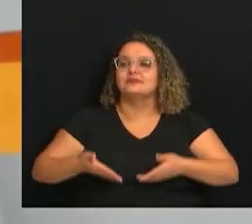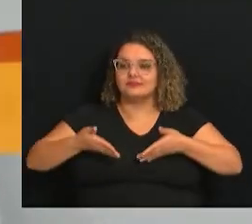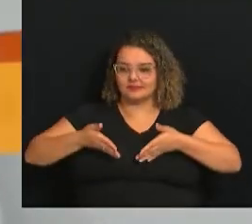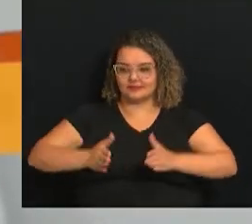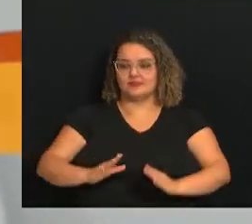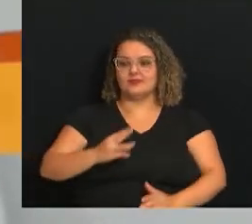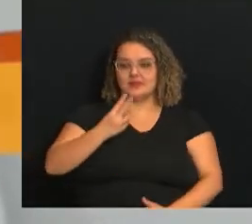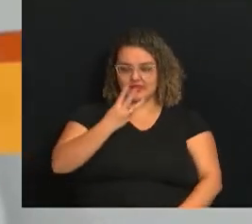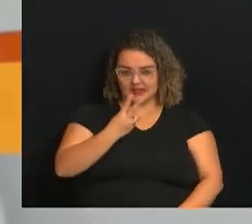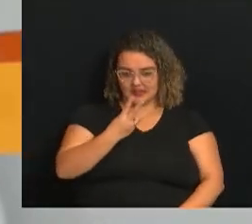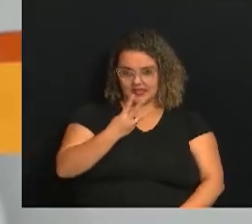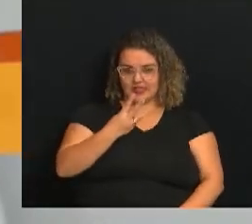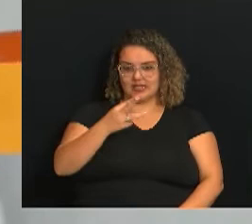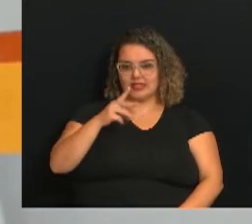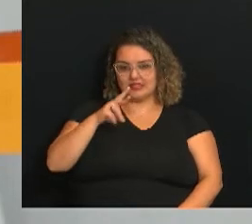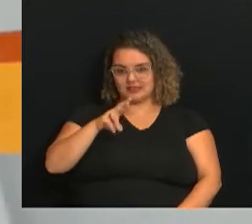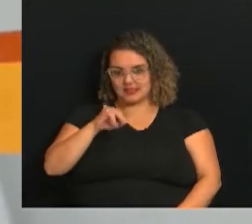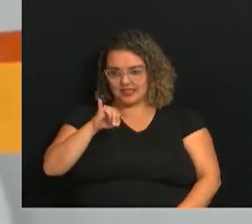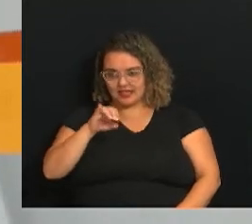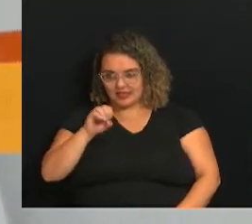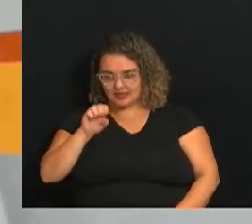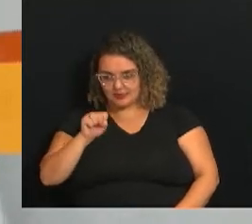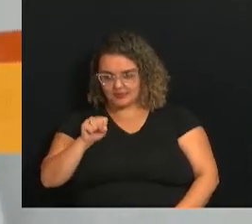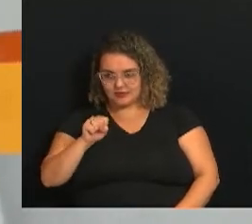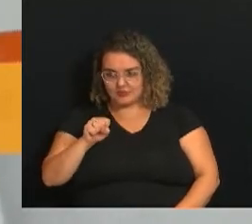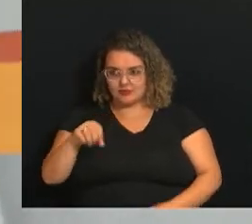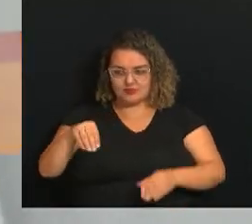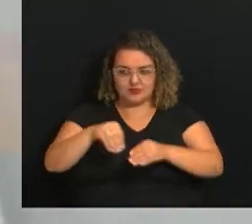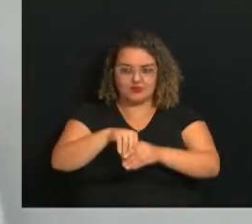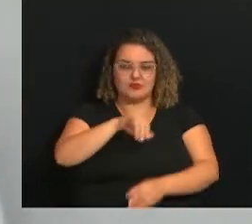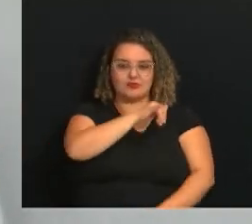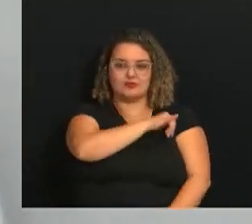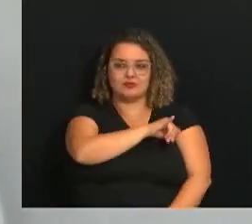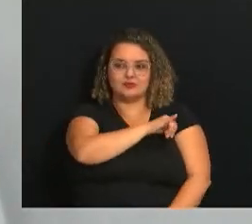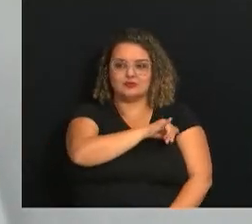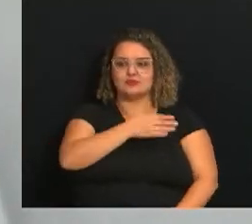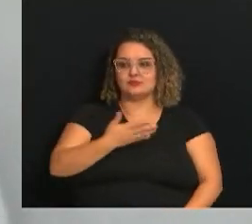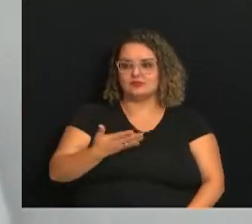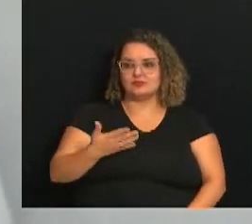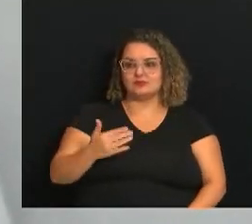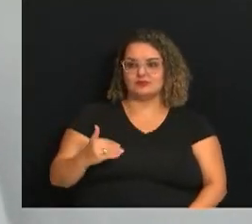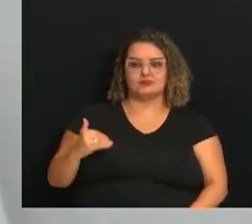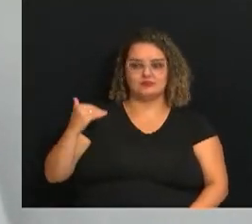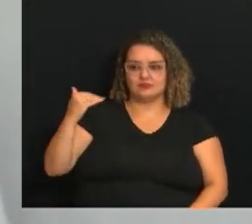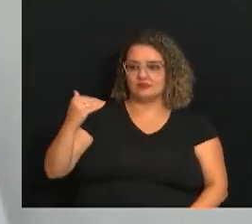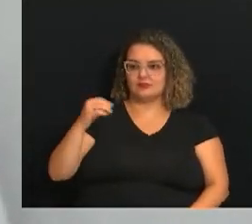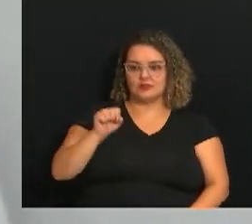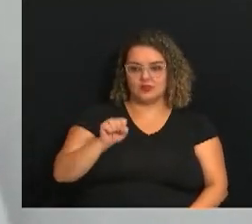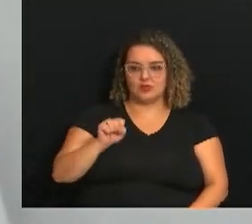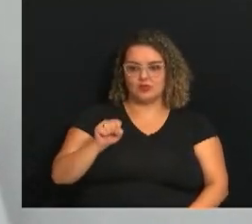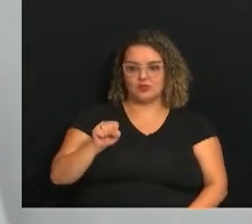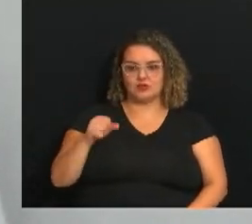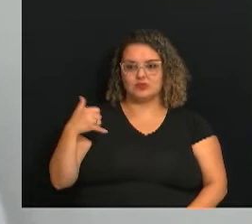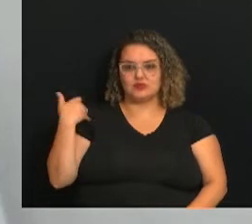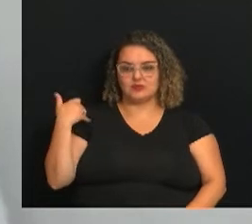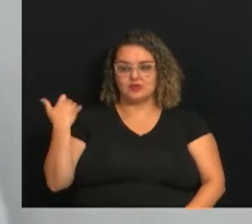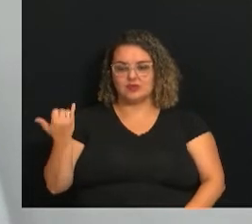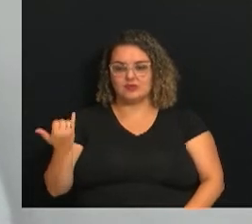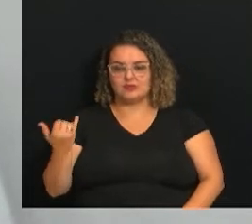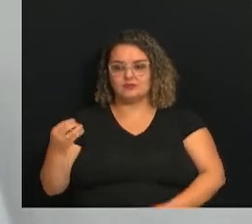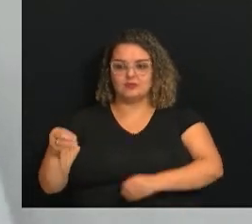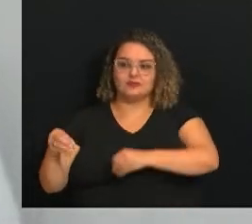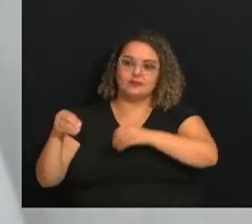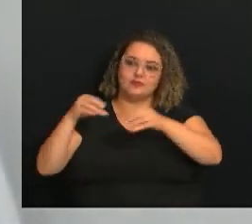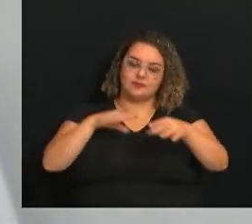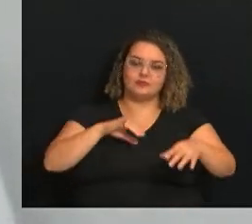que é uma cidade no interior do Rio de Janeiro. Morei lá até os meus 8 anos, mais ou menos. E aí depois a gente se mudou para Juiz de